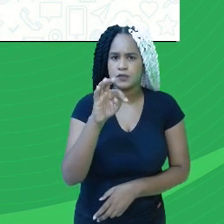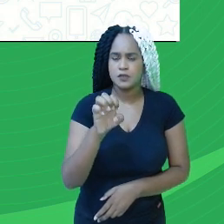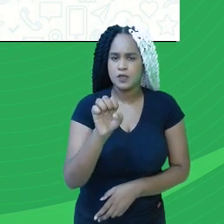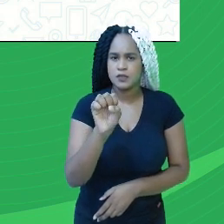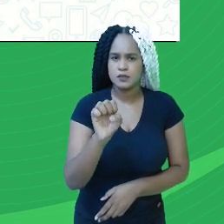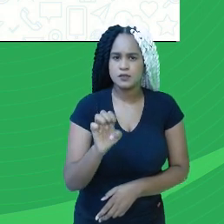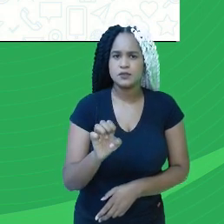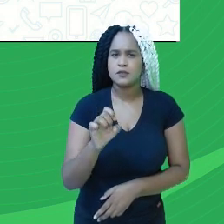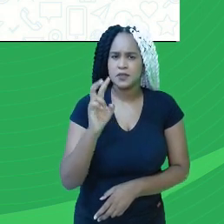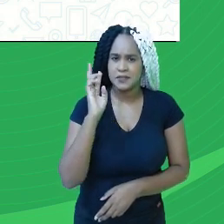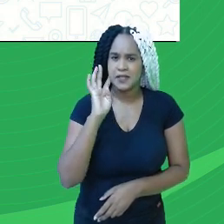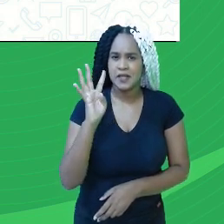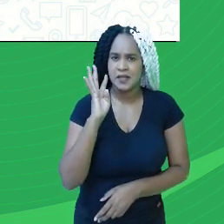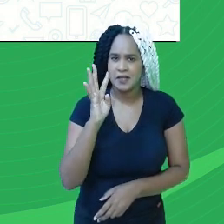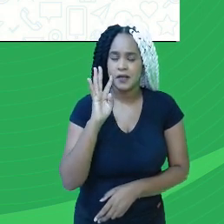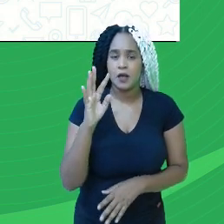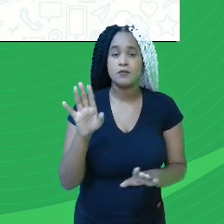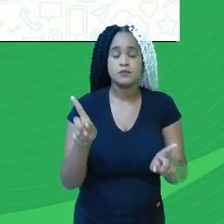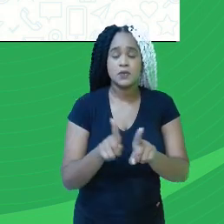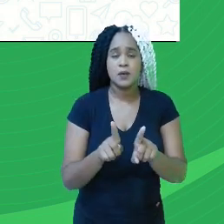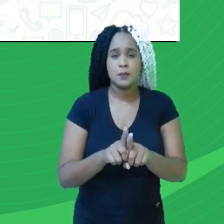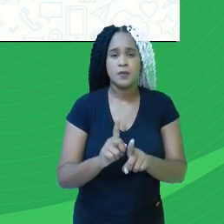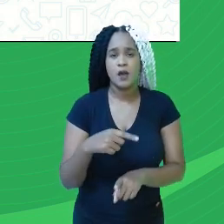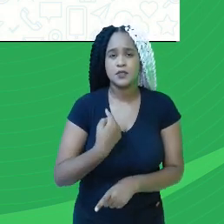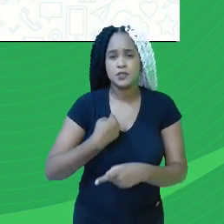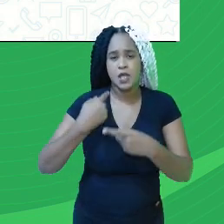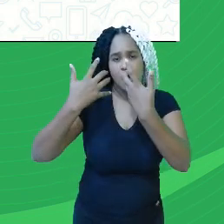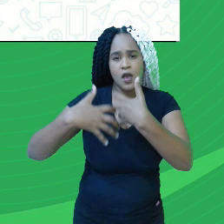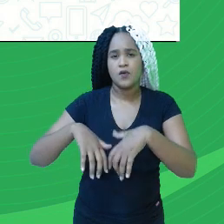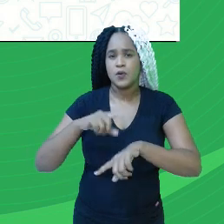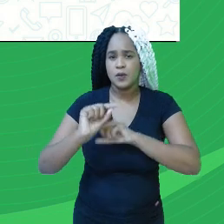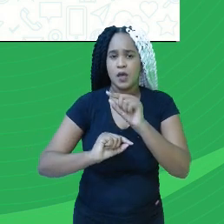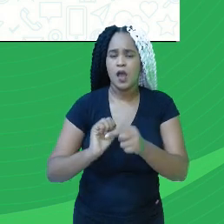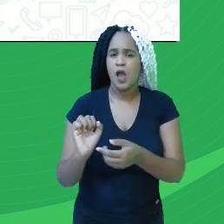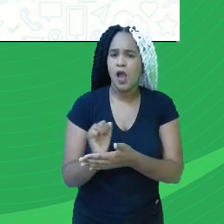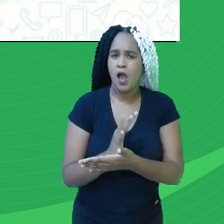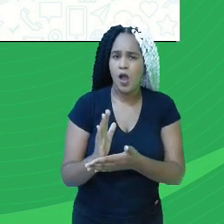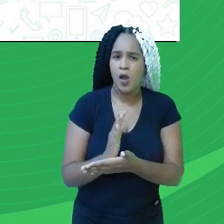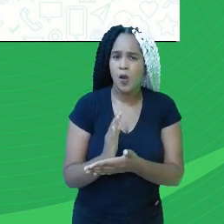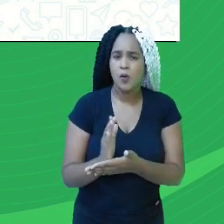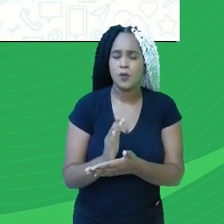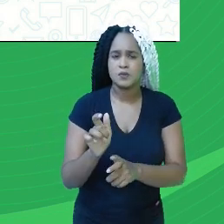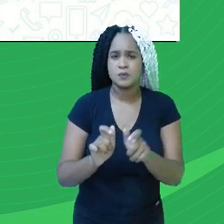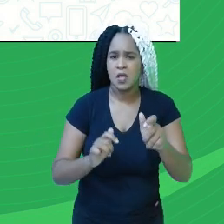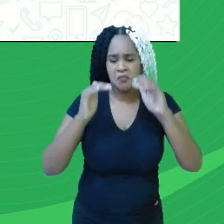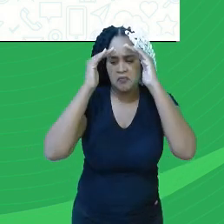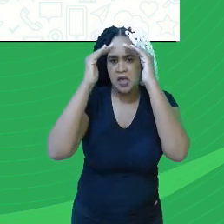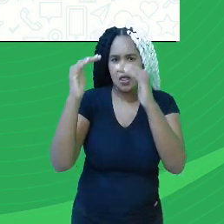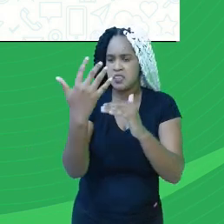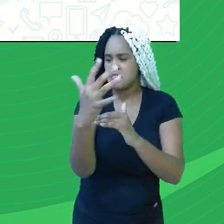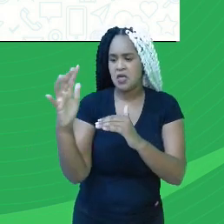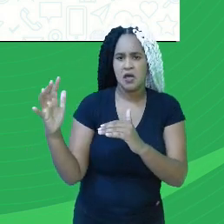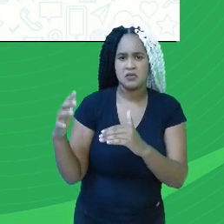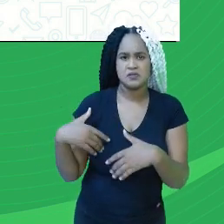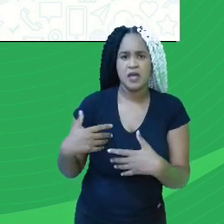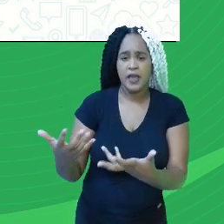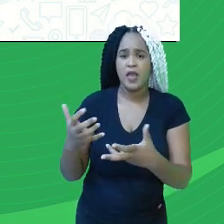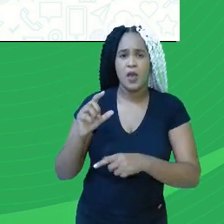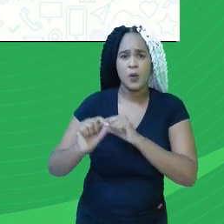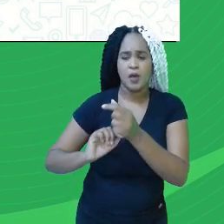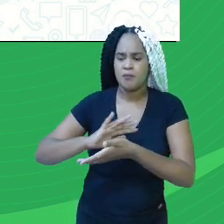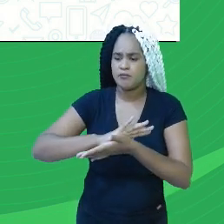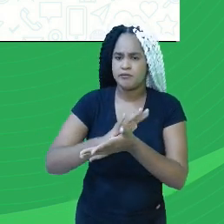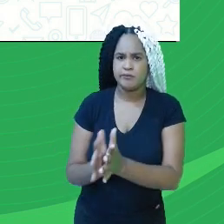o seguinte, veja bem, muitas pessoas não respeitam a natureza, eles simplesmente querem